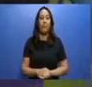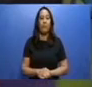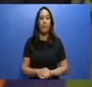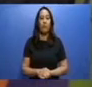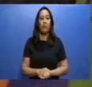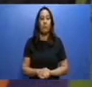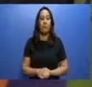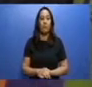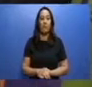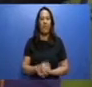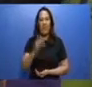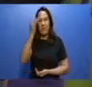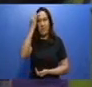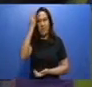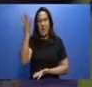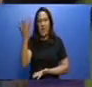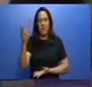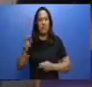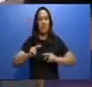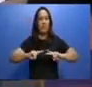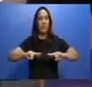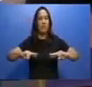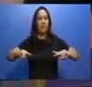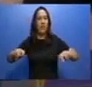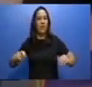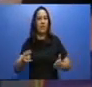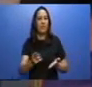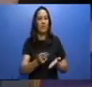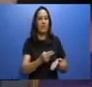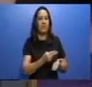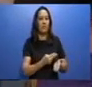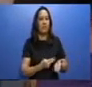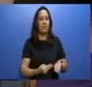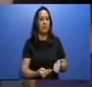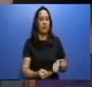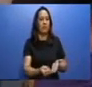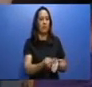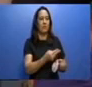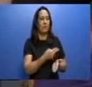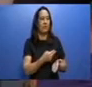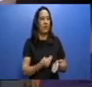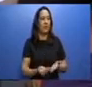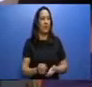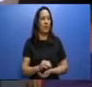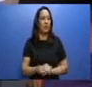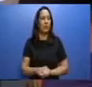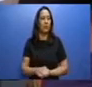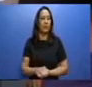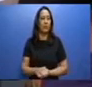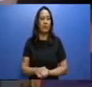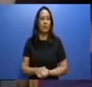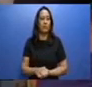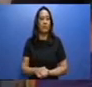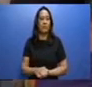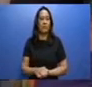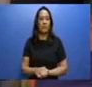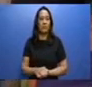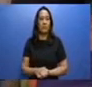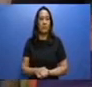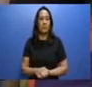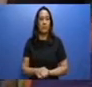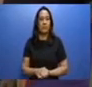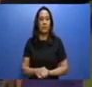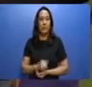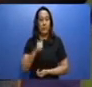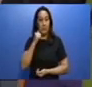Foi fácil, né? Porque tem muitas figuras geométricas nesses desenhos delas. Vocês viram que são mulheres,